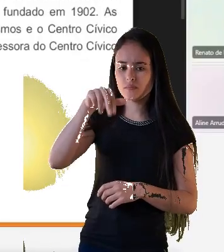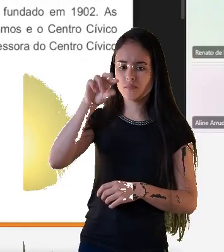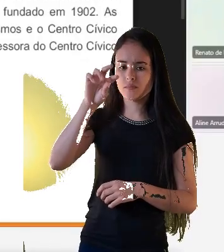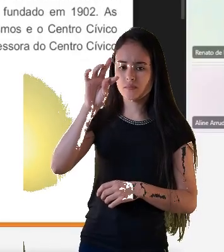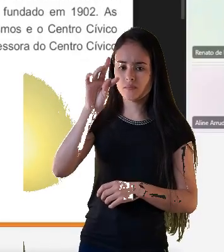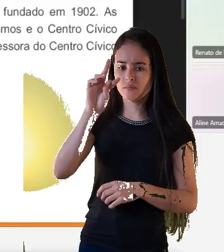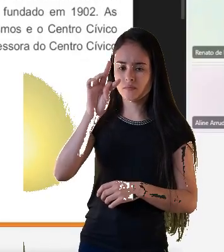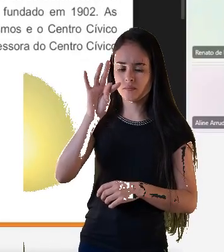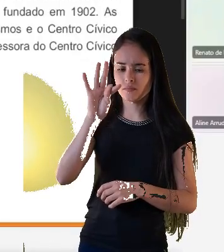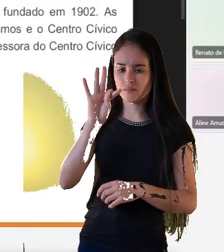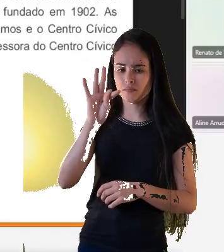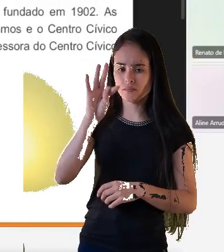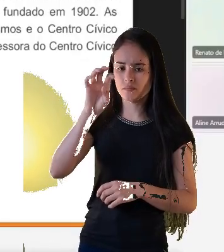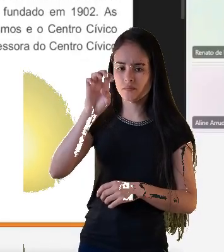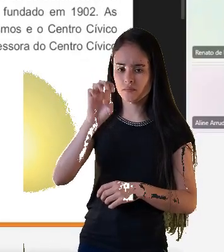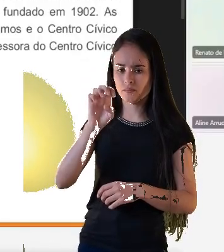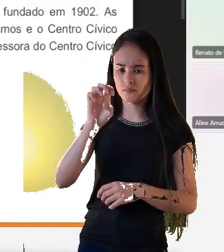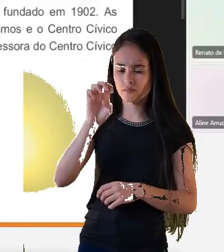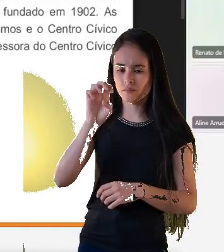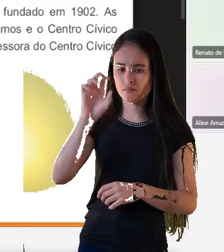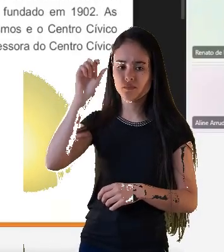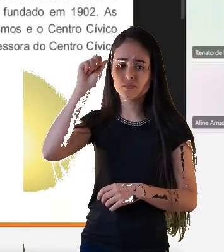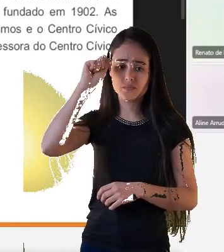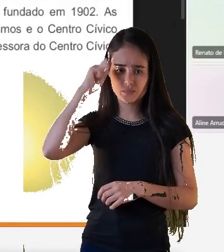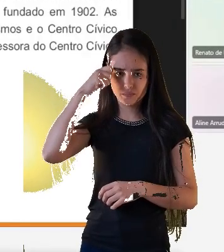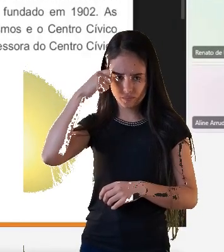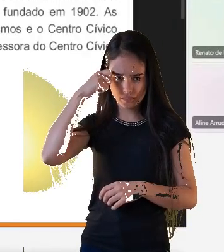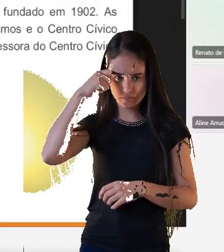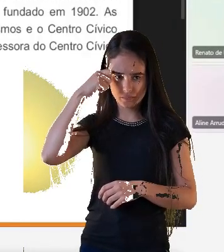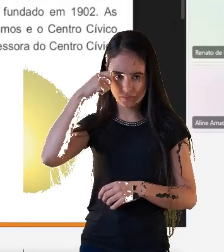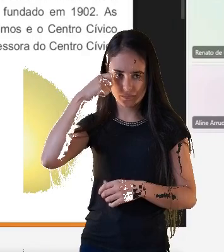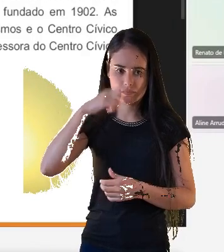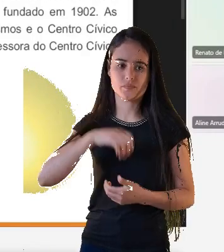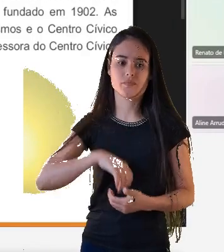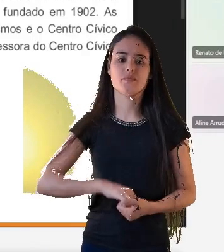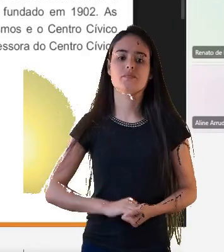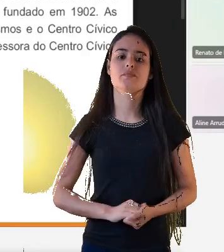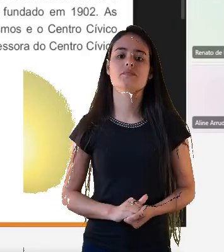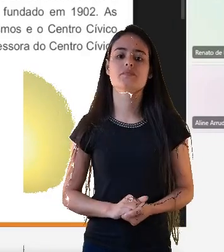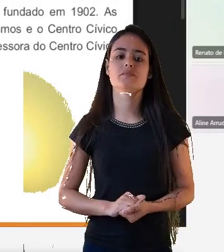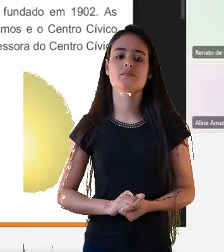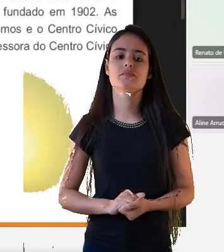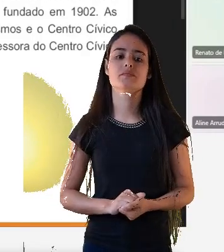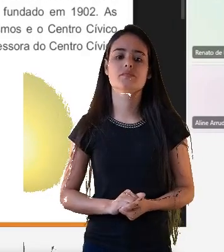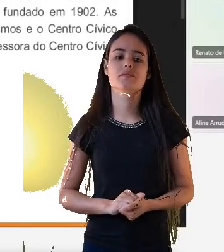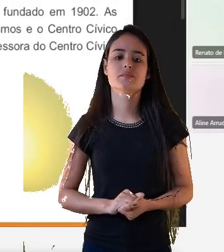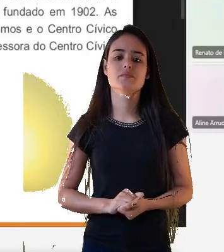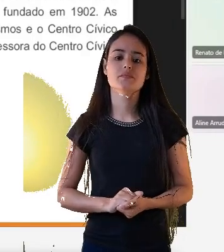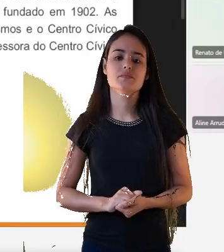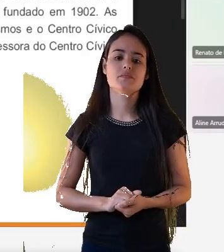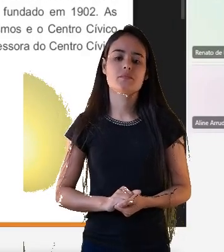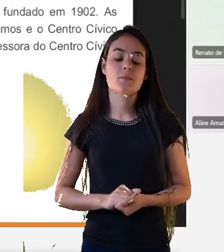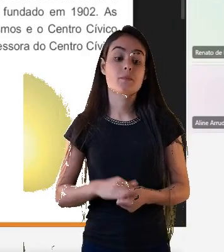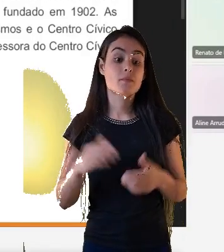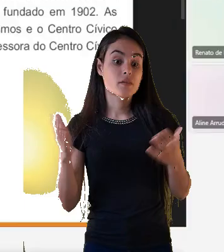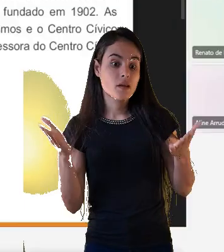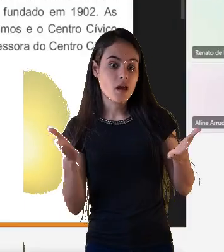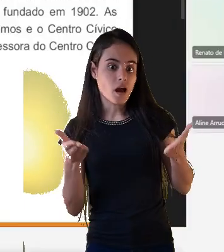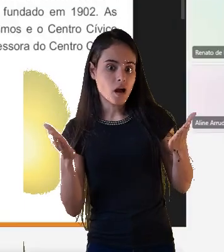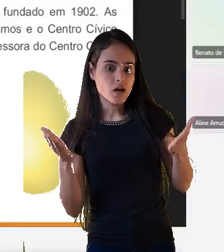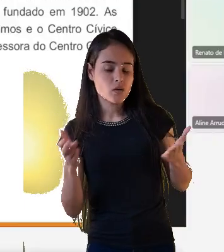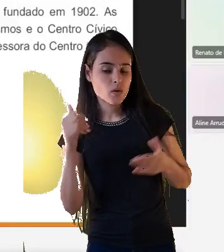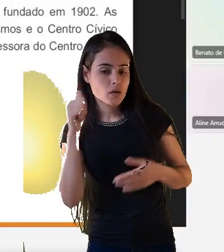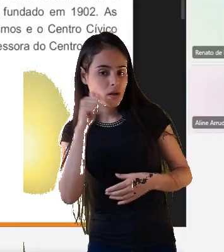nesse período, né? E a Frente Negra, que tem um cunho político forte aqui, né? Que também